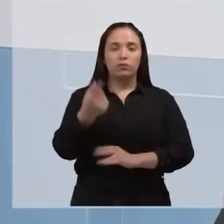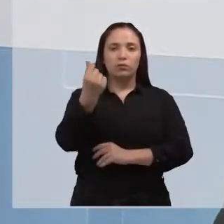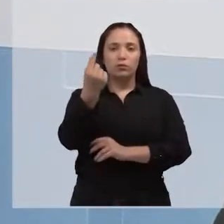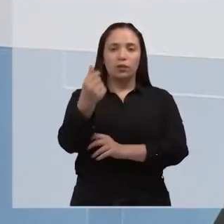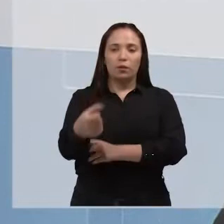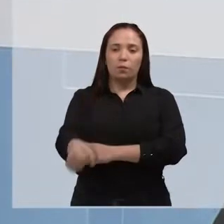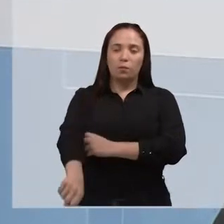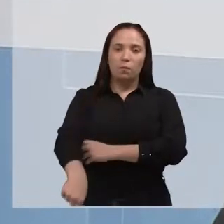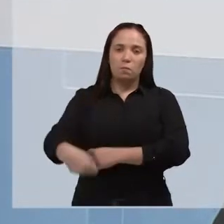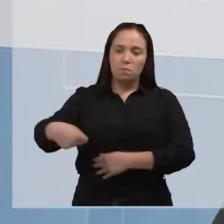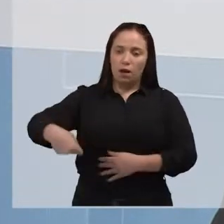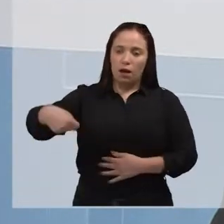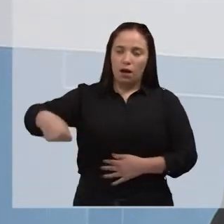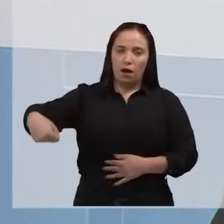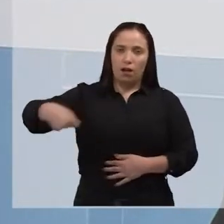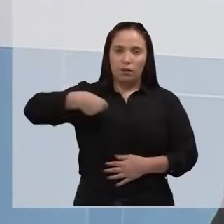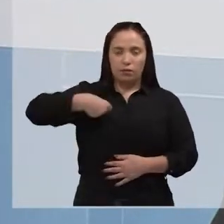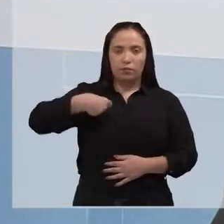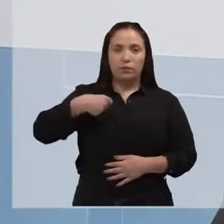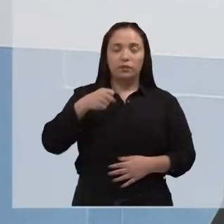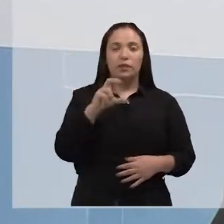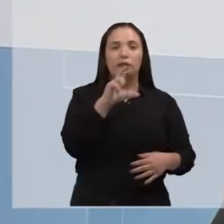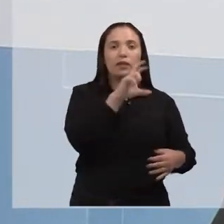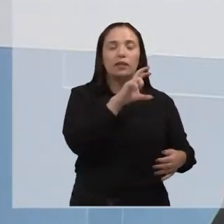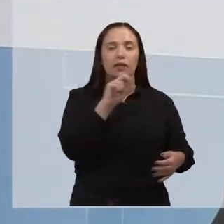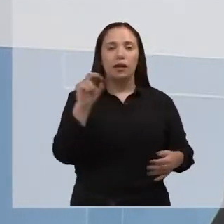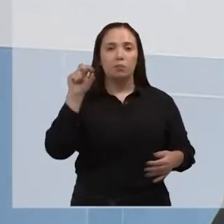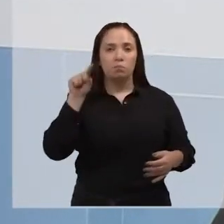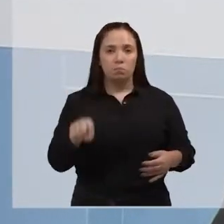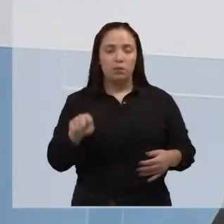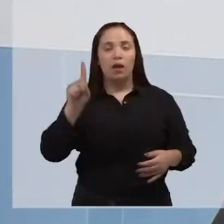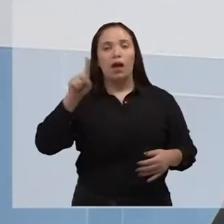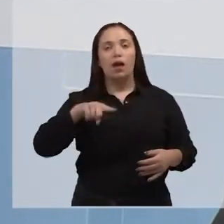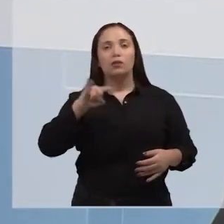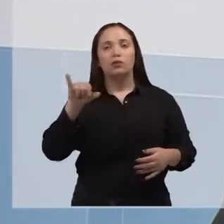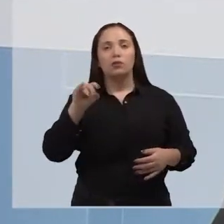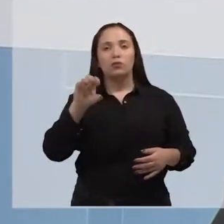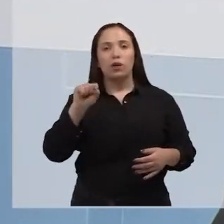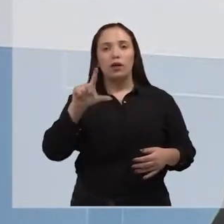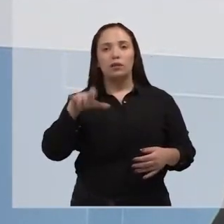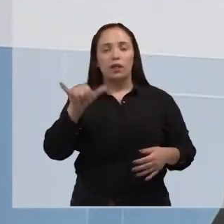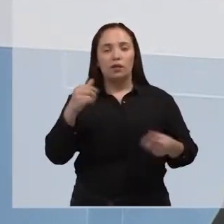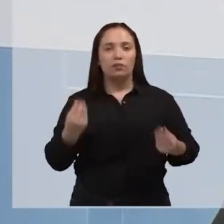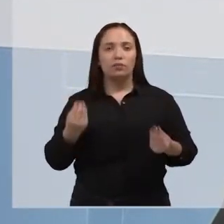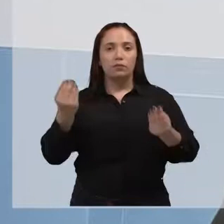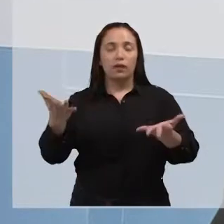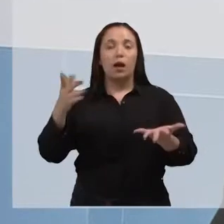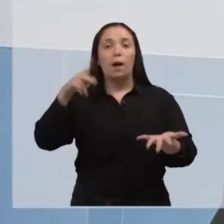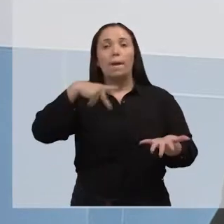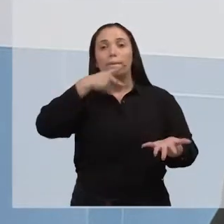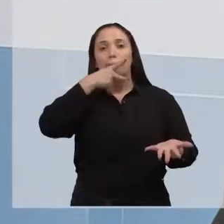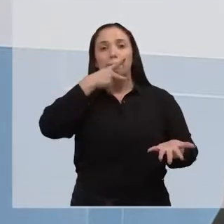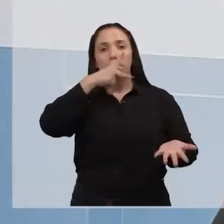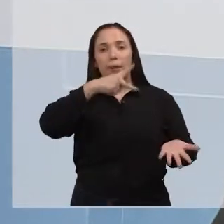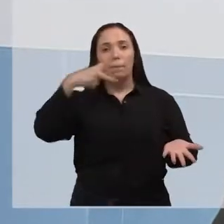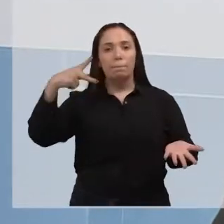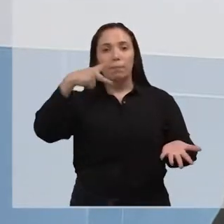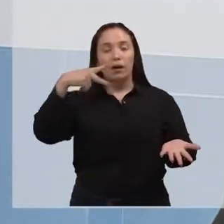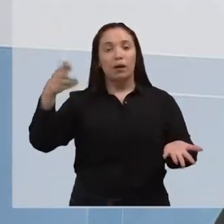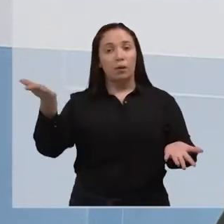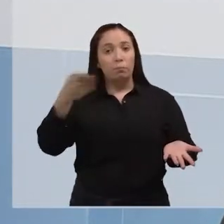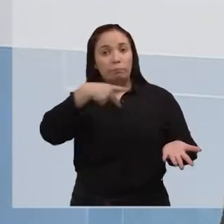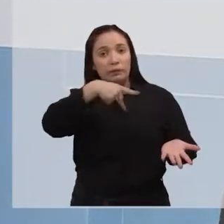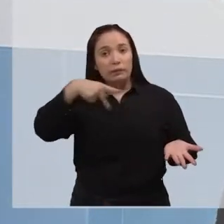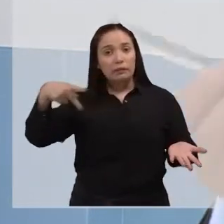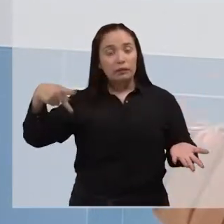mala apareceu agora do Joelhos Batista, no valor de R$500 mil. O Ciro Nogueira, que é presidente do PP. Segundo maior partido do Congresso. Segundo maior partido